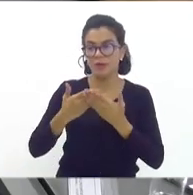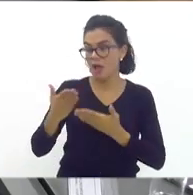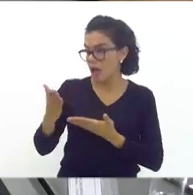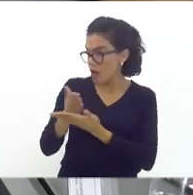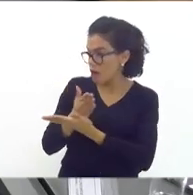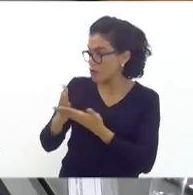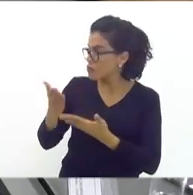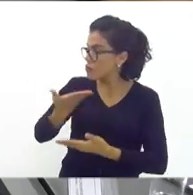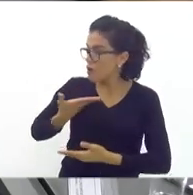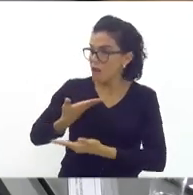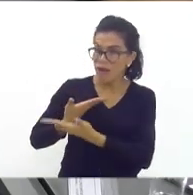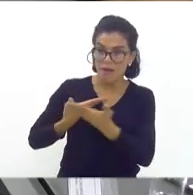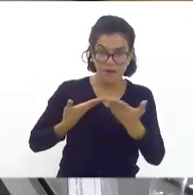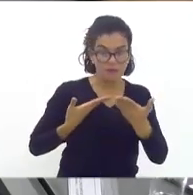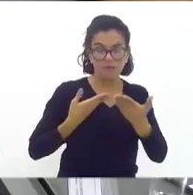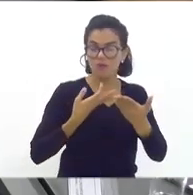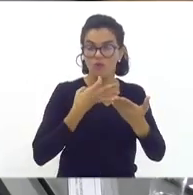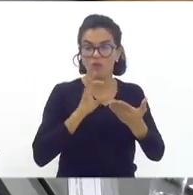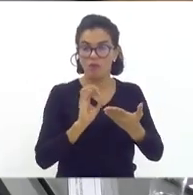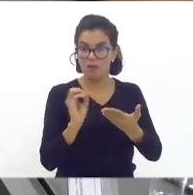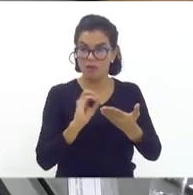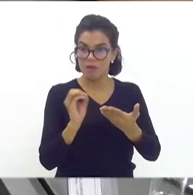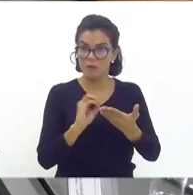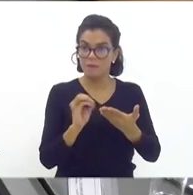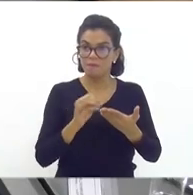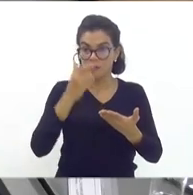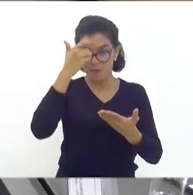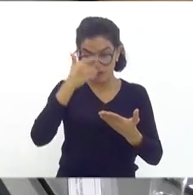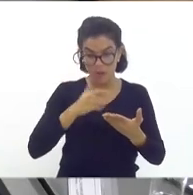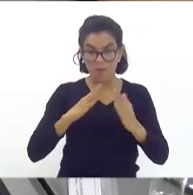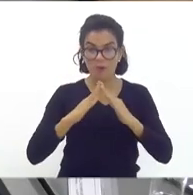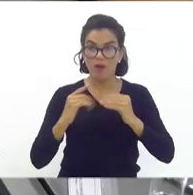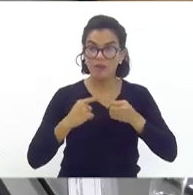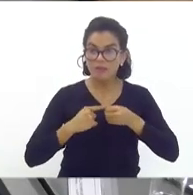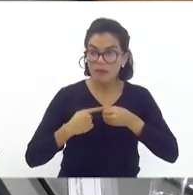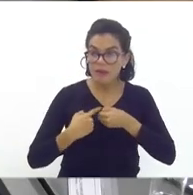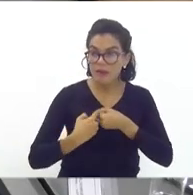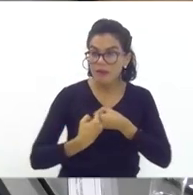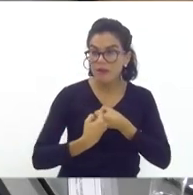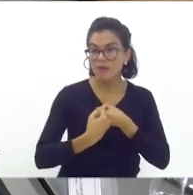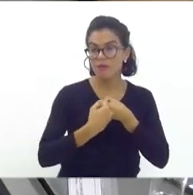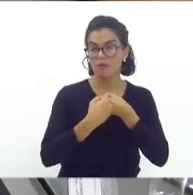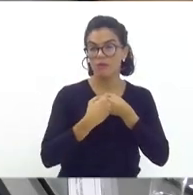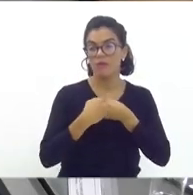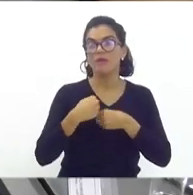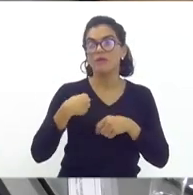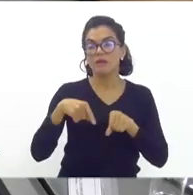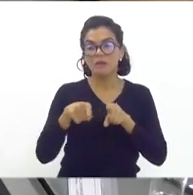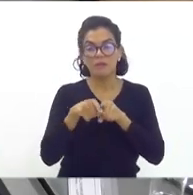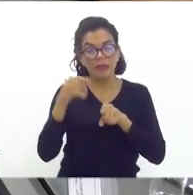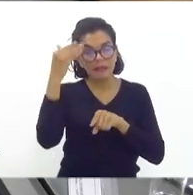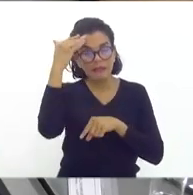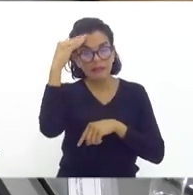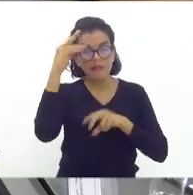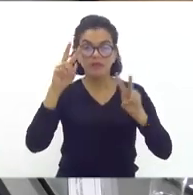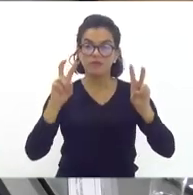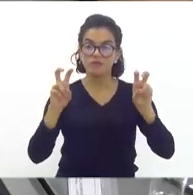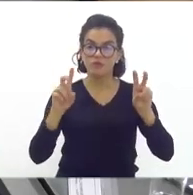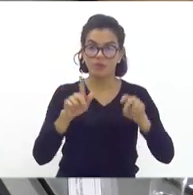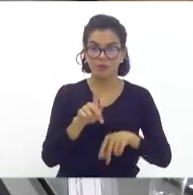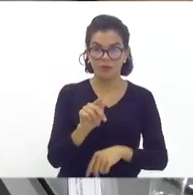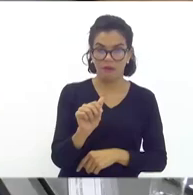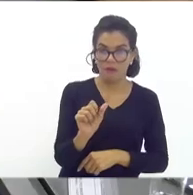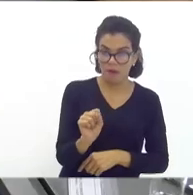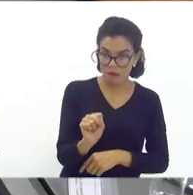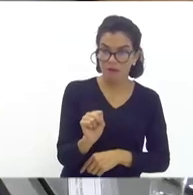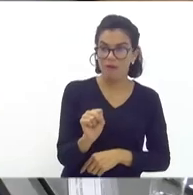até desconhece mas por eu ser do interior e ter um entendimento sobre a questão do gás